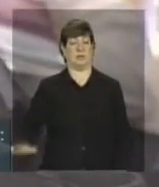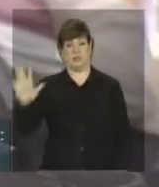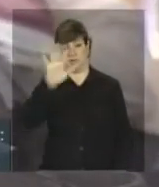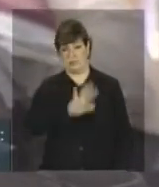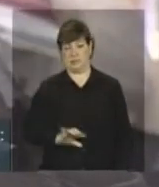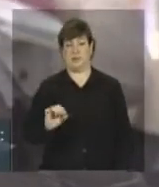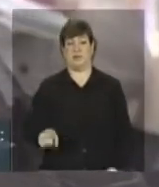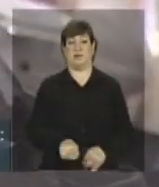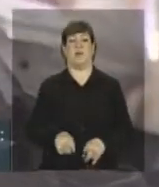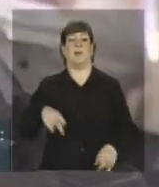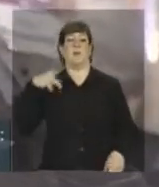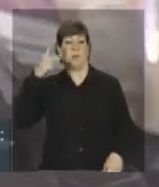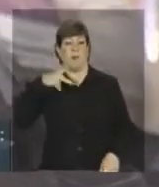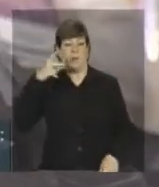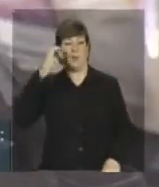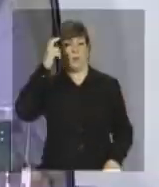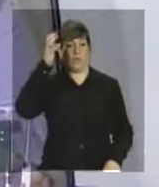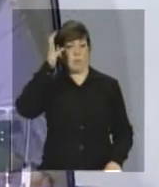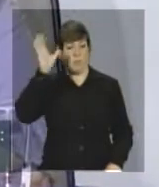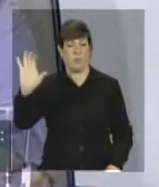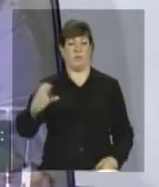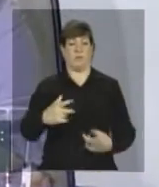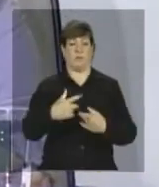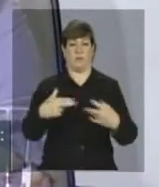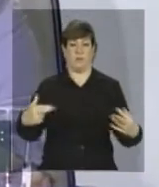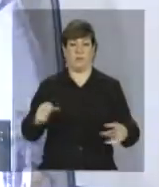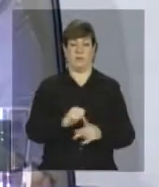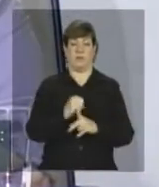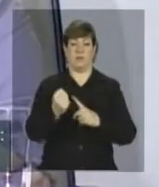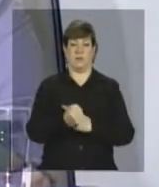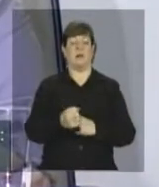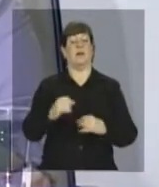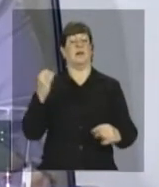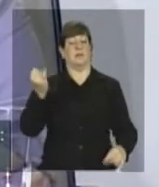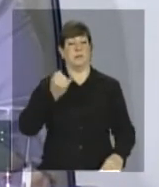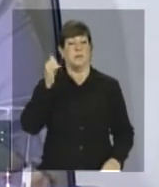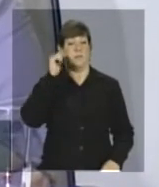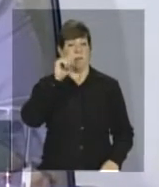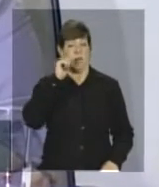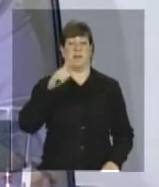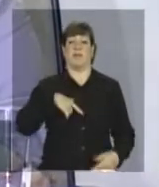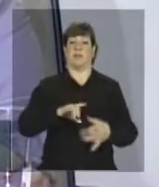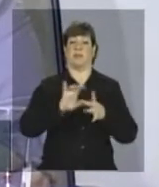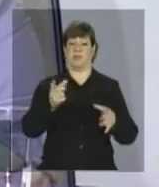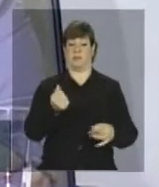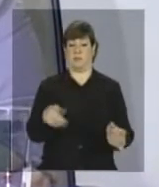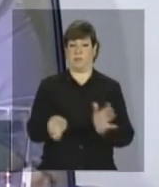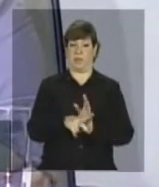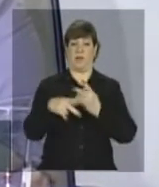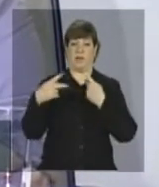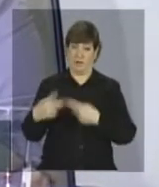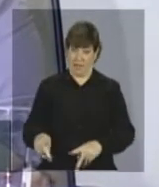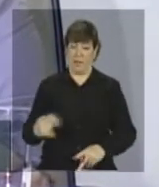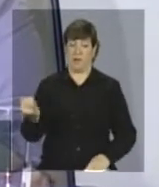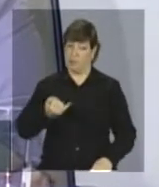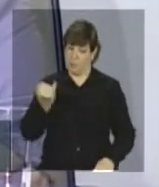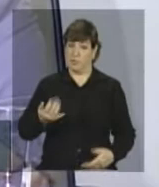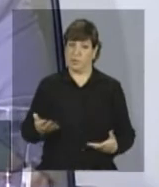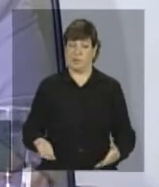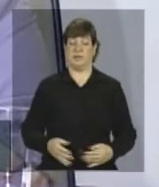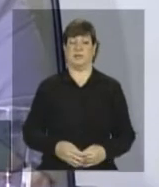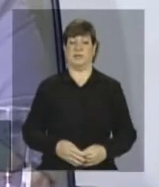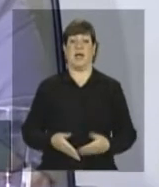cultural, política. É fundamental que as mulheres também tenham sua autonomia econômica.